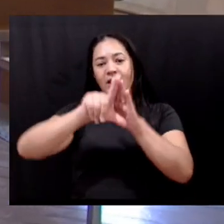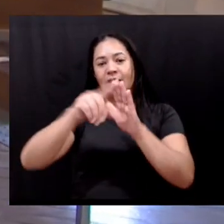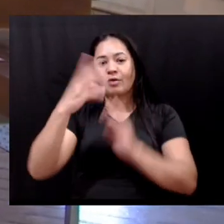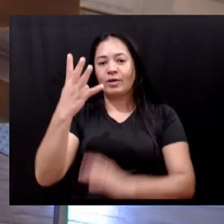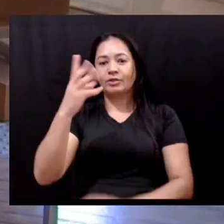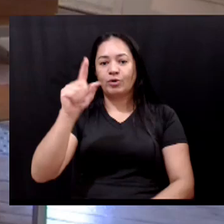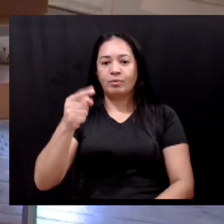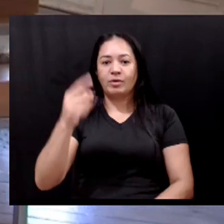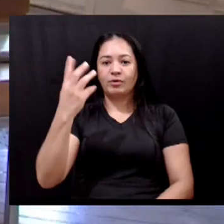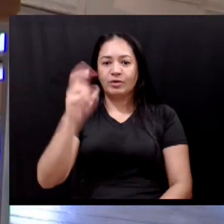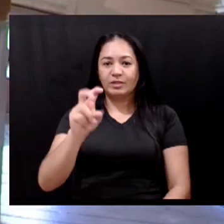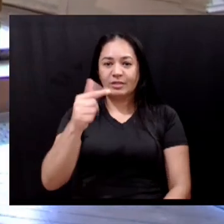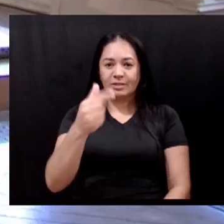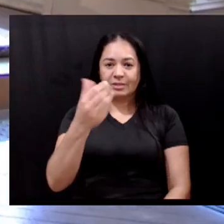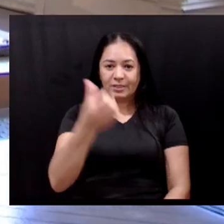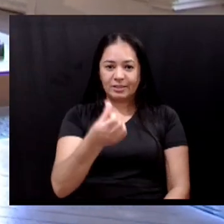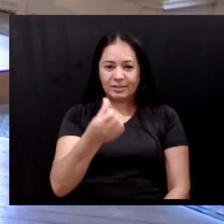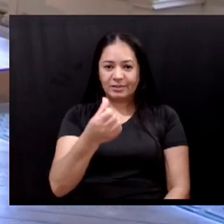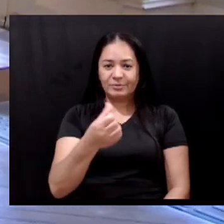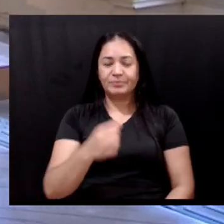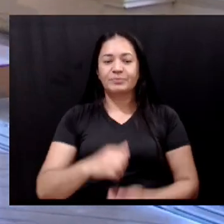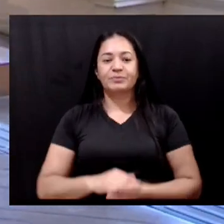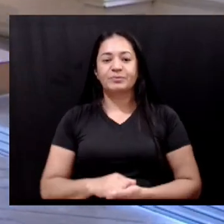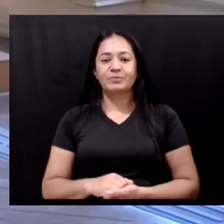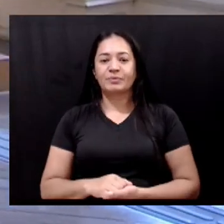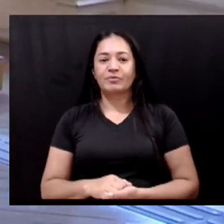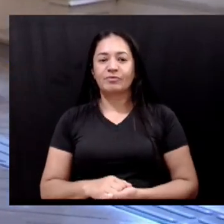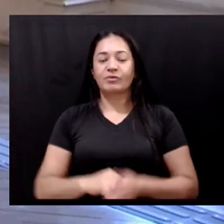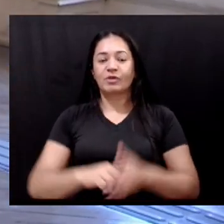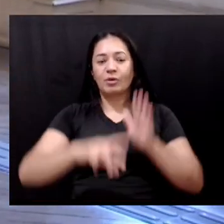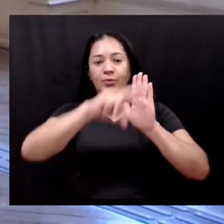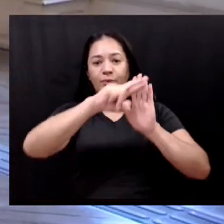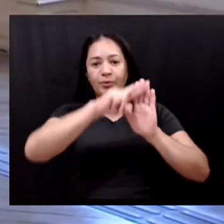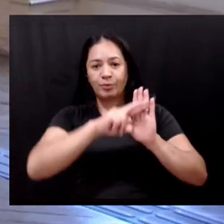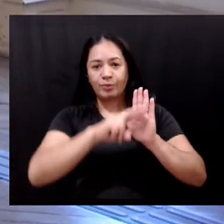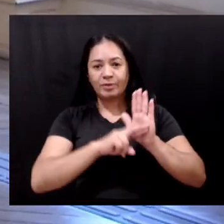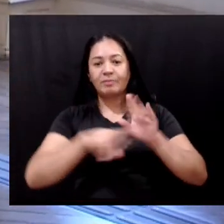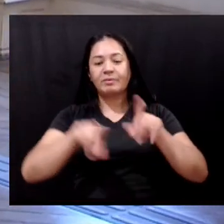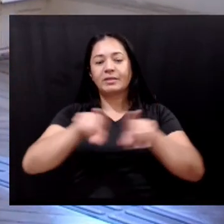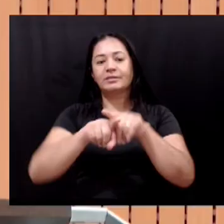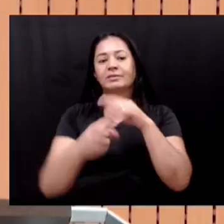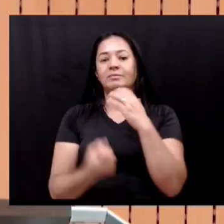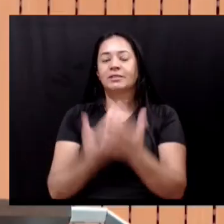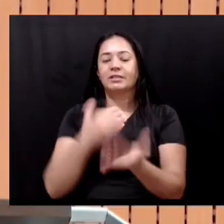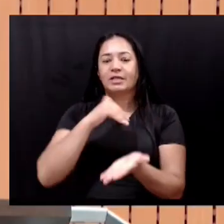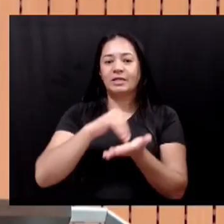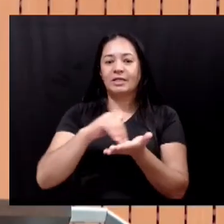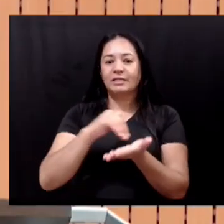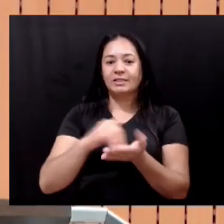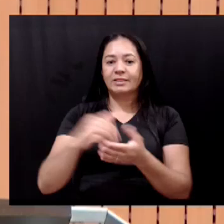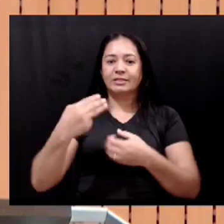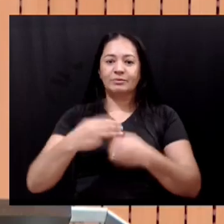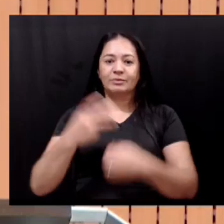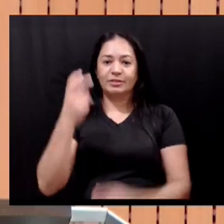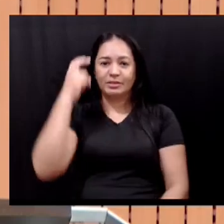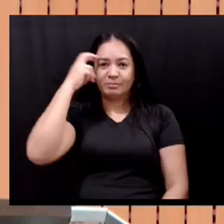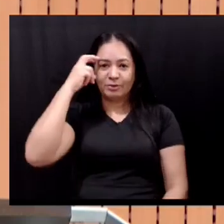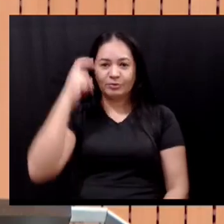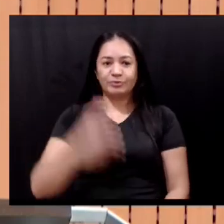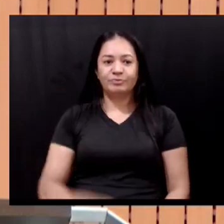4.576 daquele ano. Norma que também criou a Secretaria Municipal de Cultura. Sou resultado